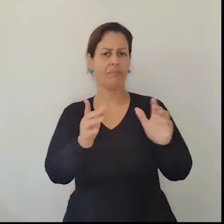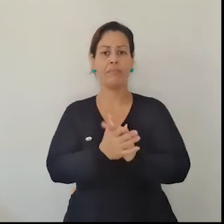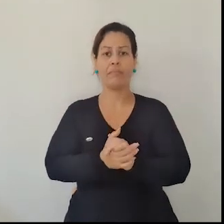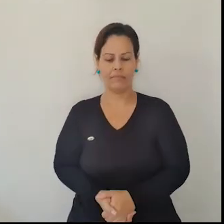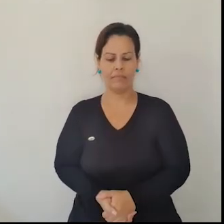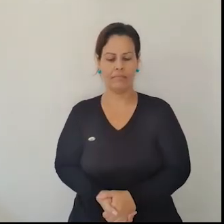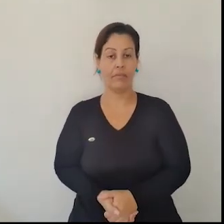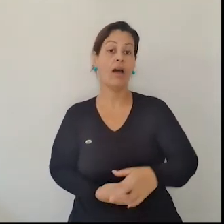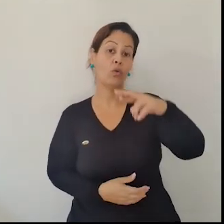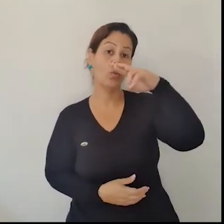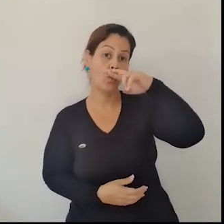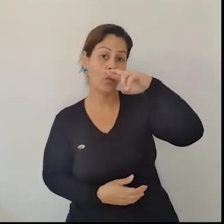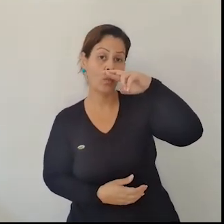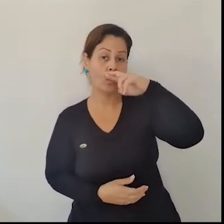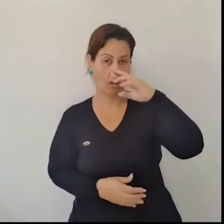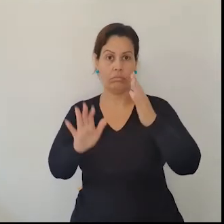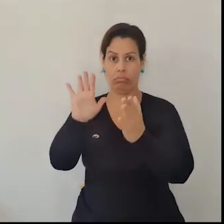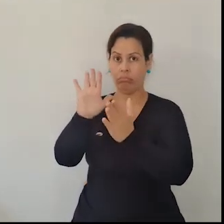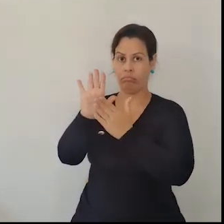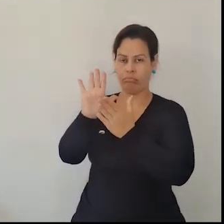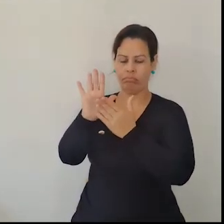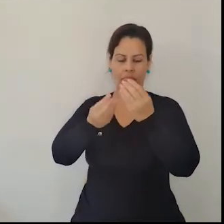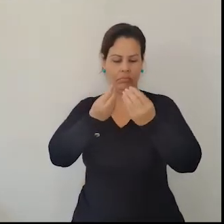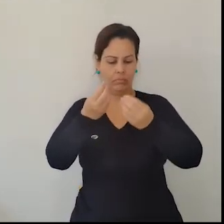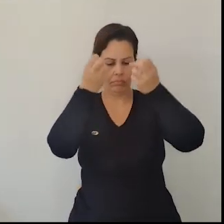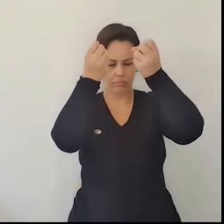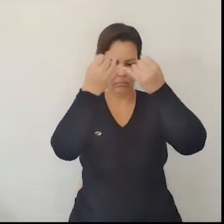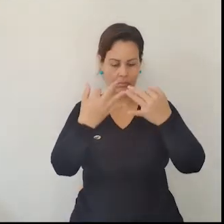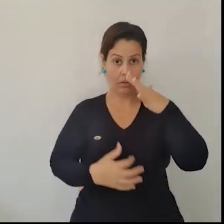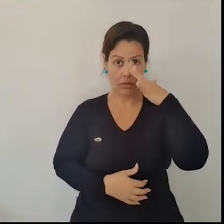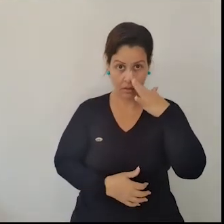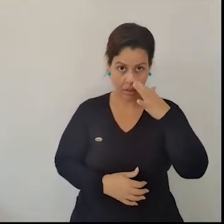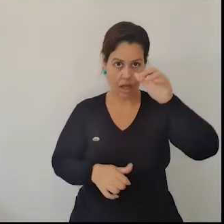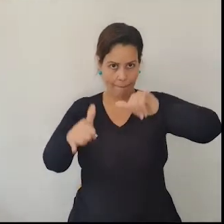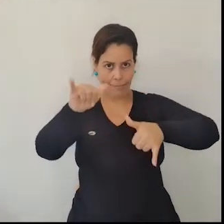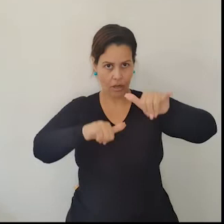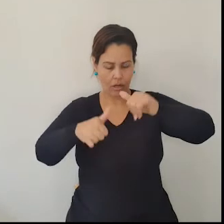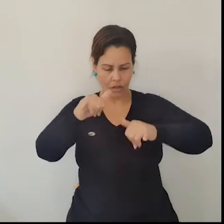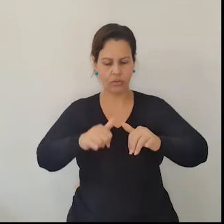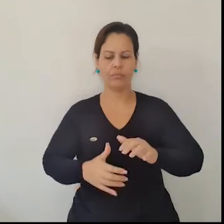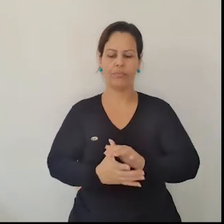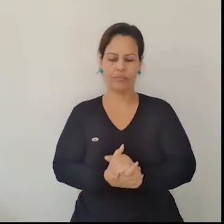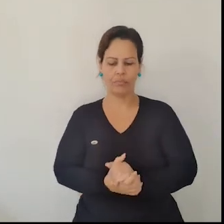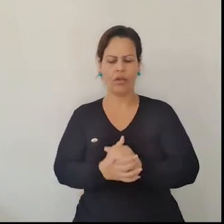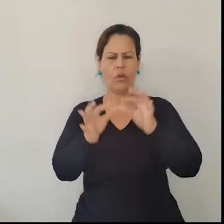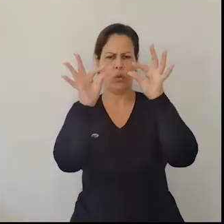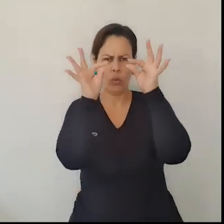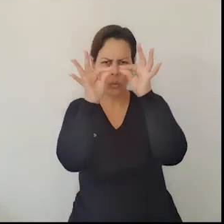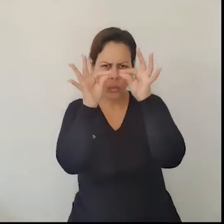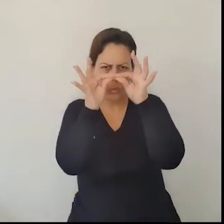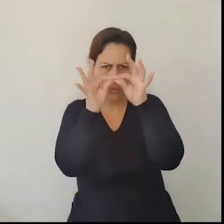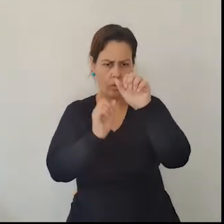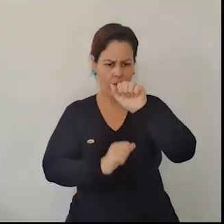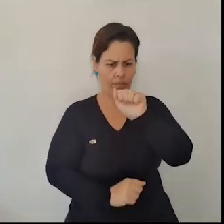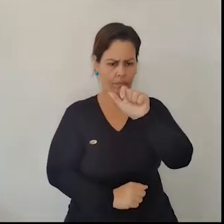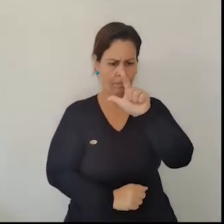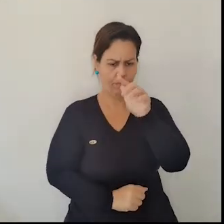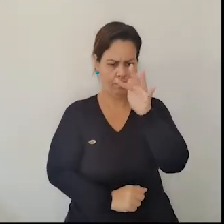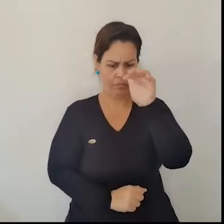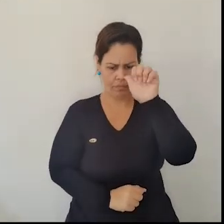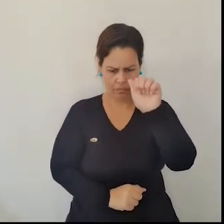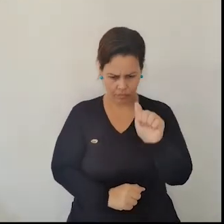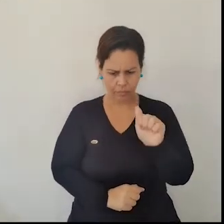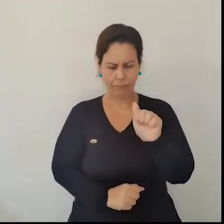A proposta de Rutherford para explicar as observações do laboratório. Para que uma partícula alfa pudesse inverter sua trajetória,